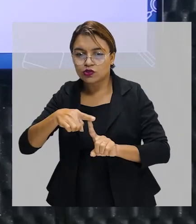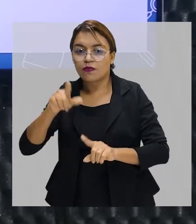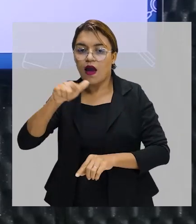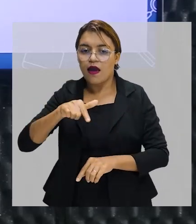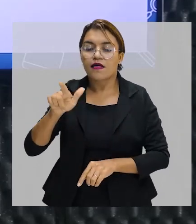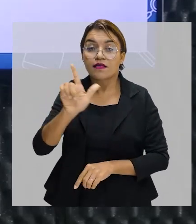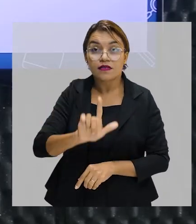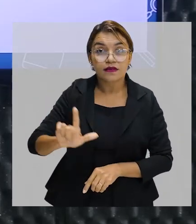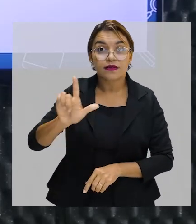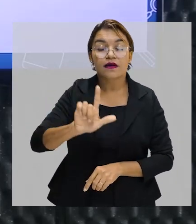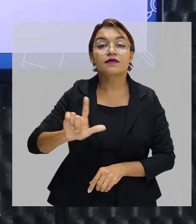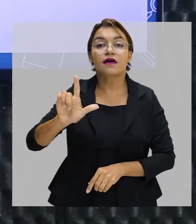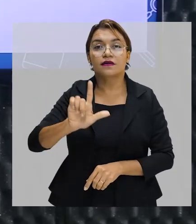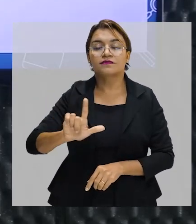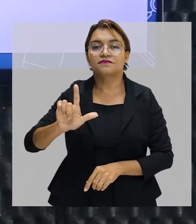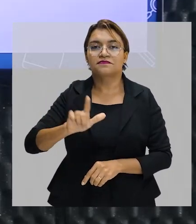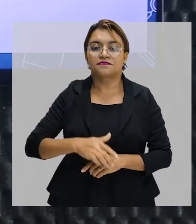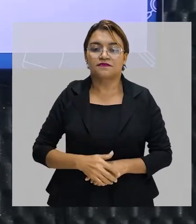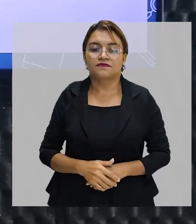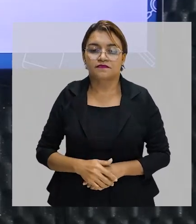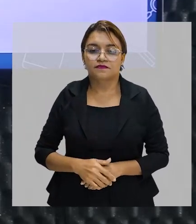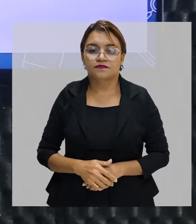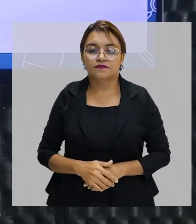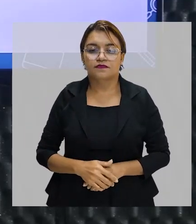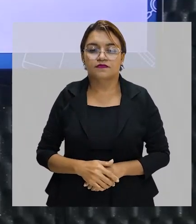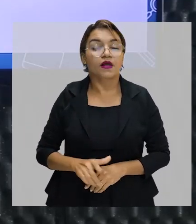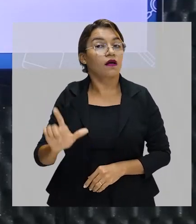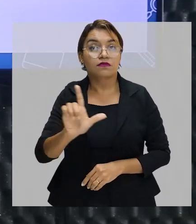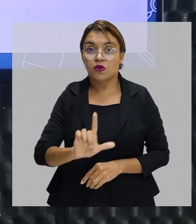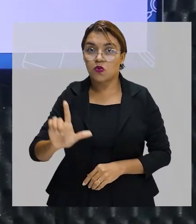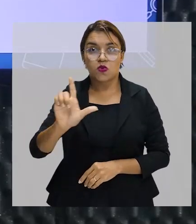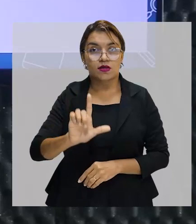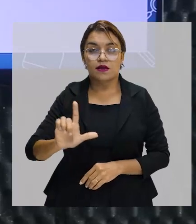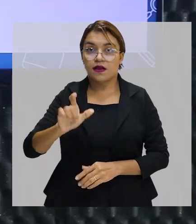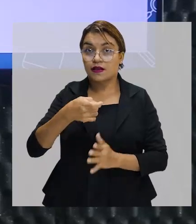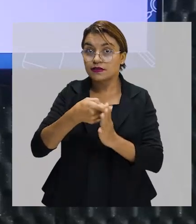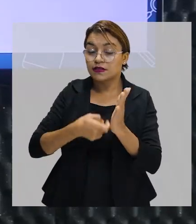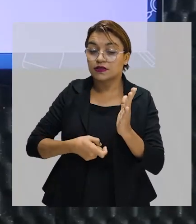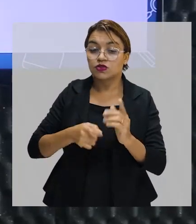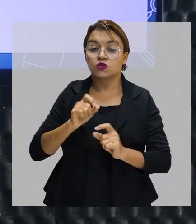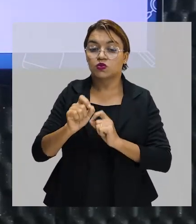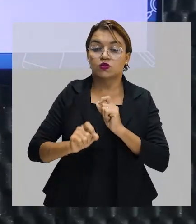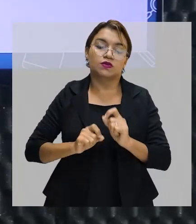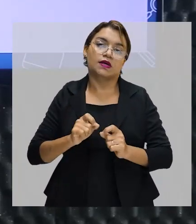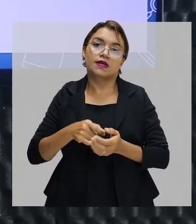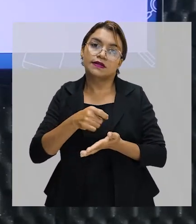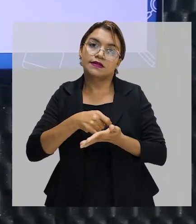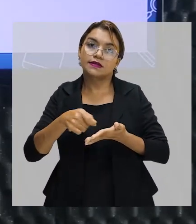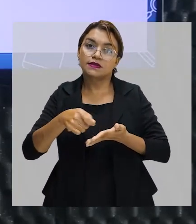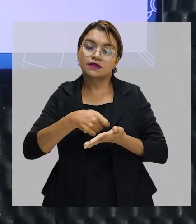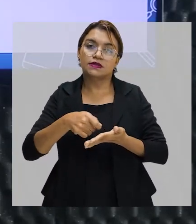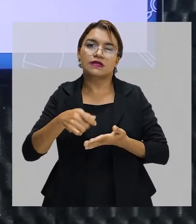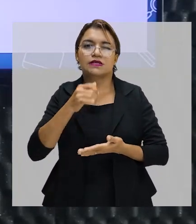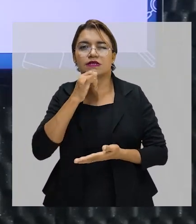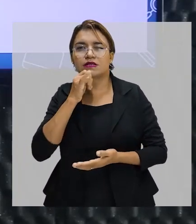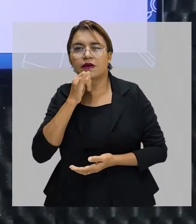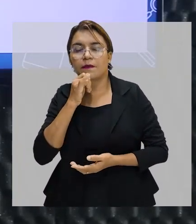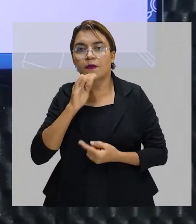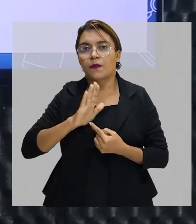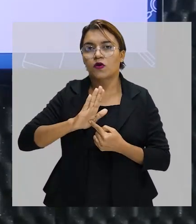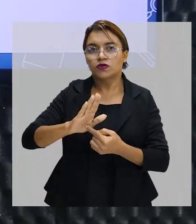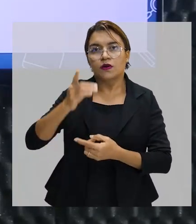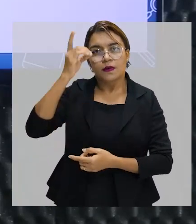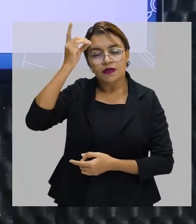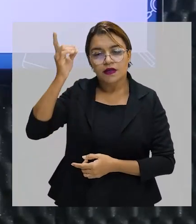literários. Eles são textos ficcionais. E os não literários são aqueles textos que se escrevem para apresentar uma ideia,